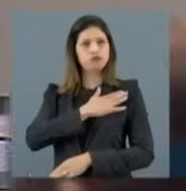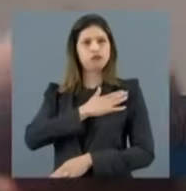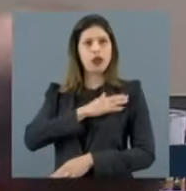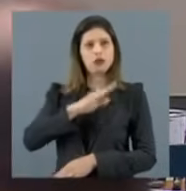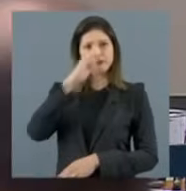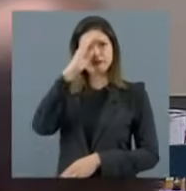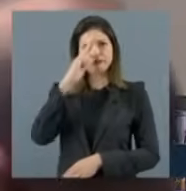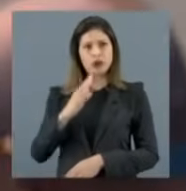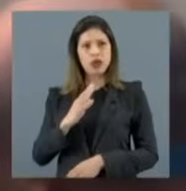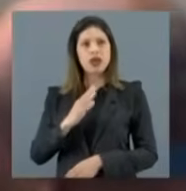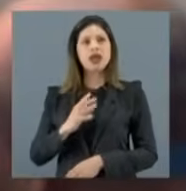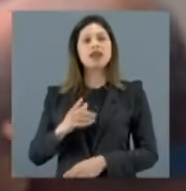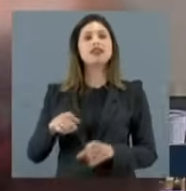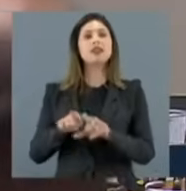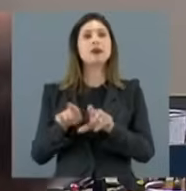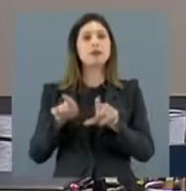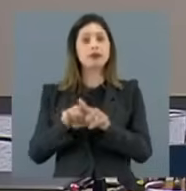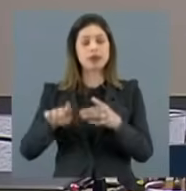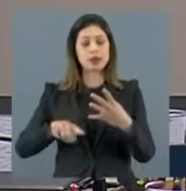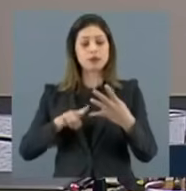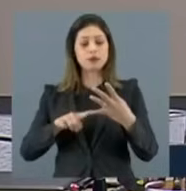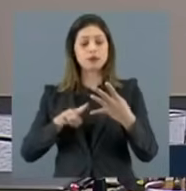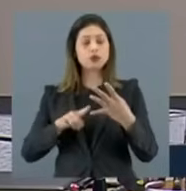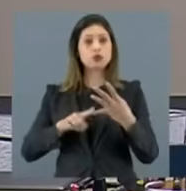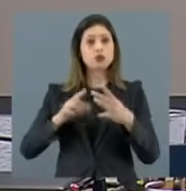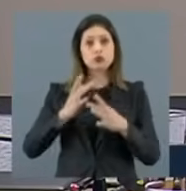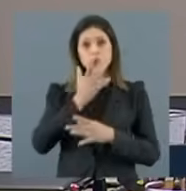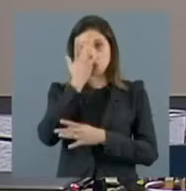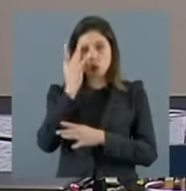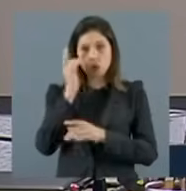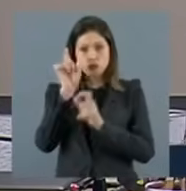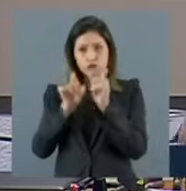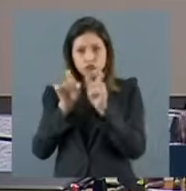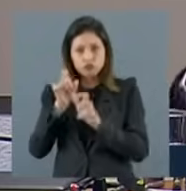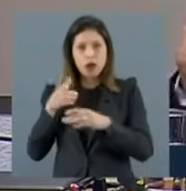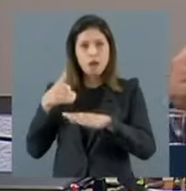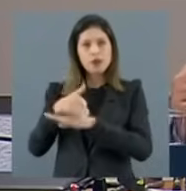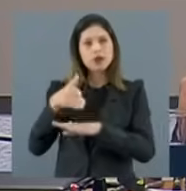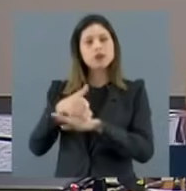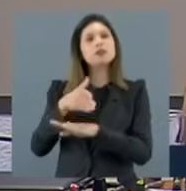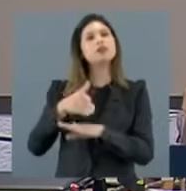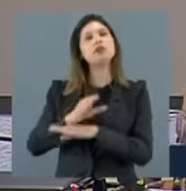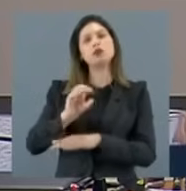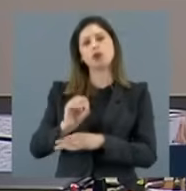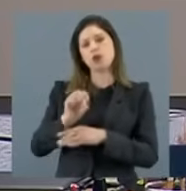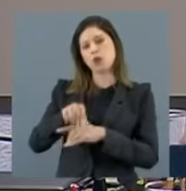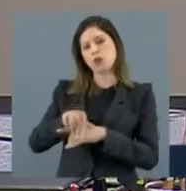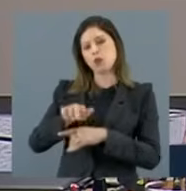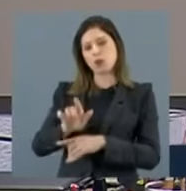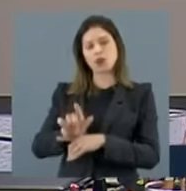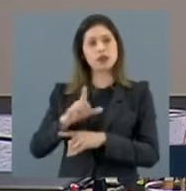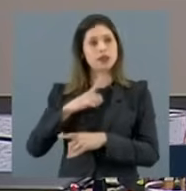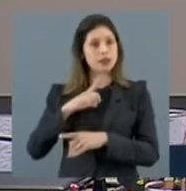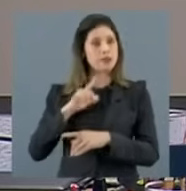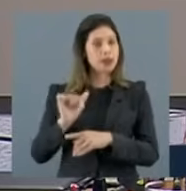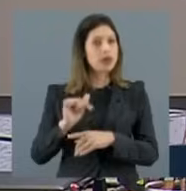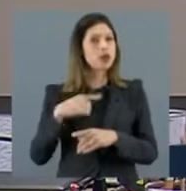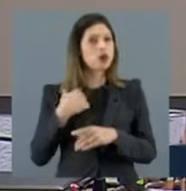primeiras conversas já começaram a ser apresentados os conceitos que foram aplicados na eleição de